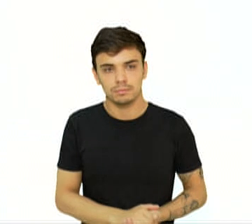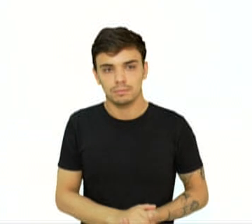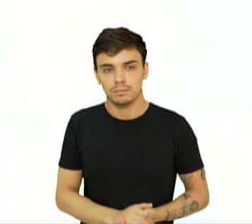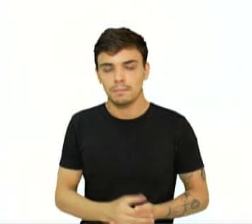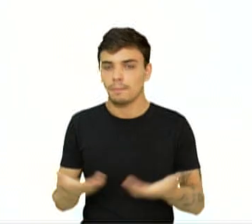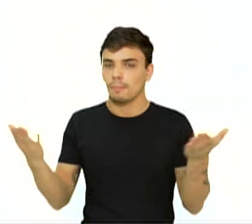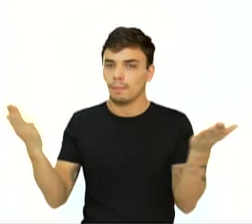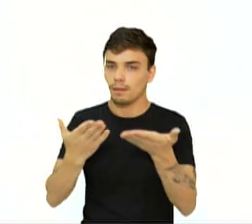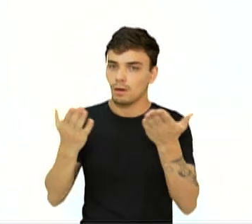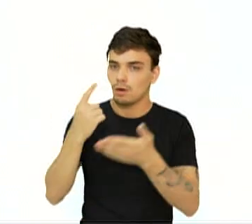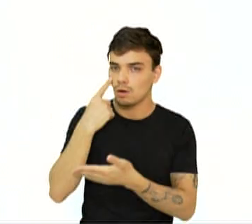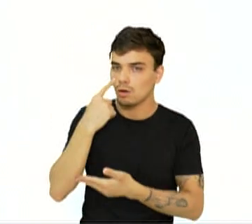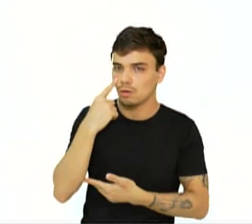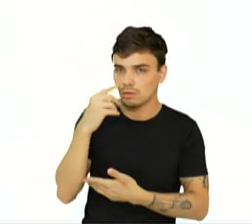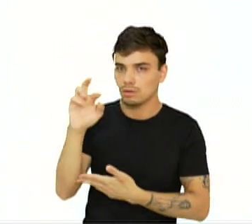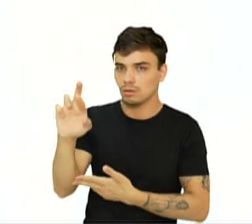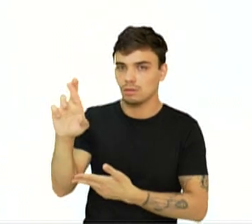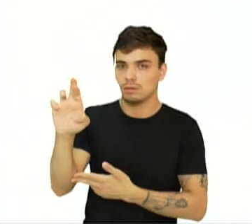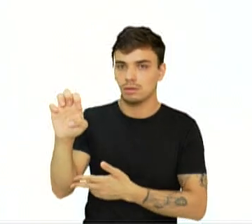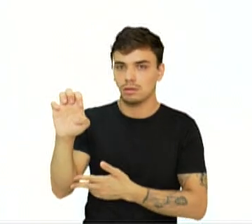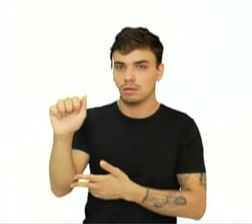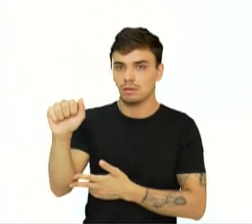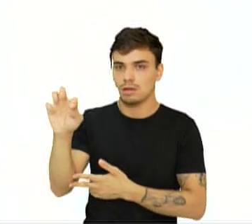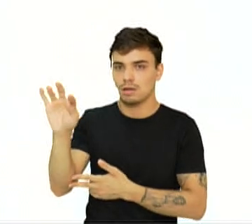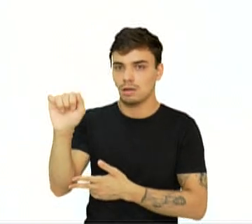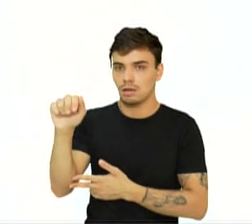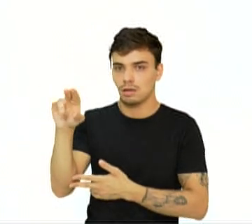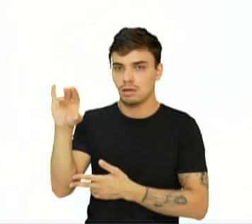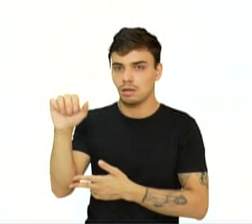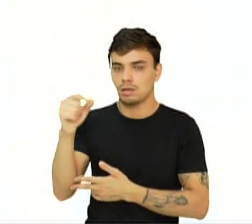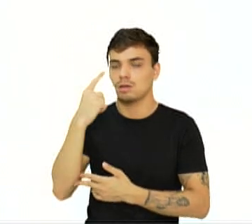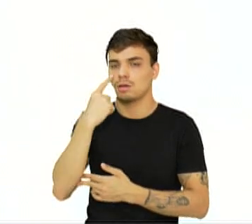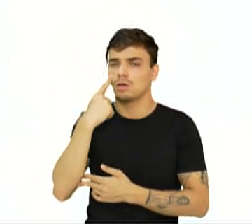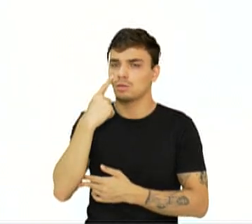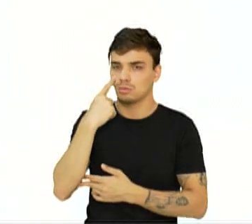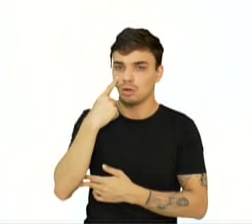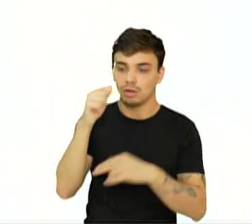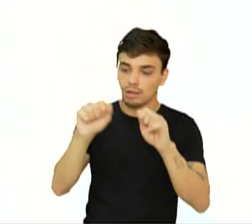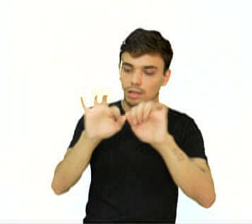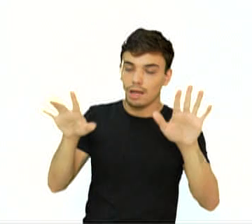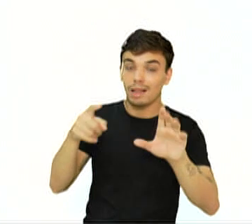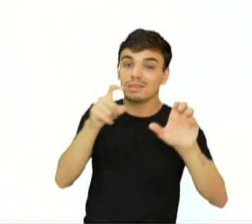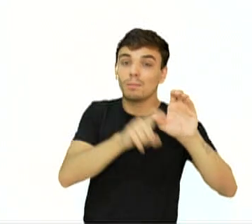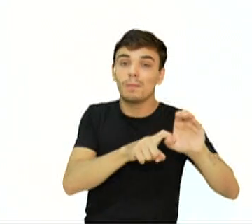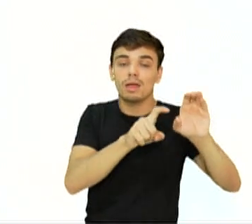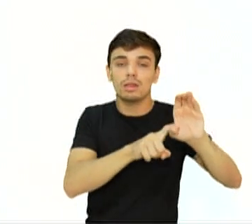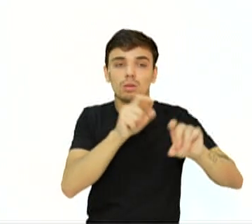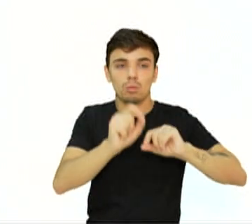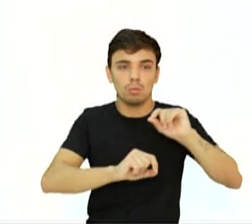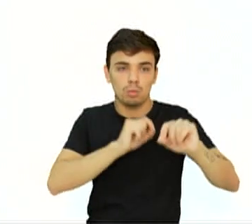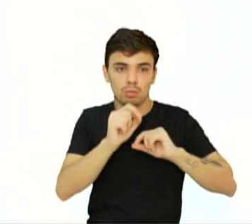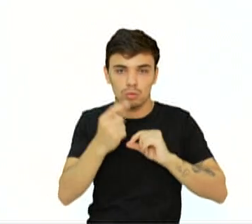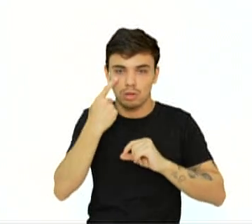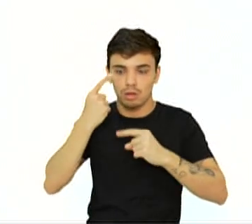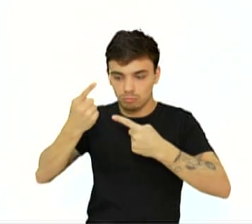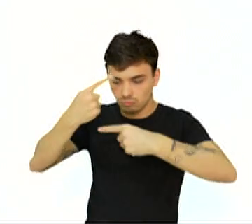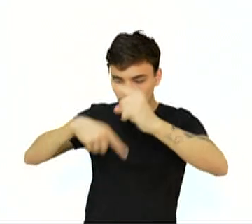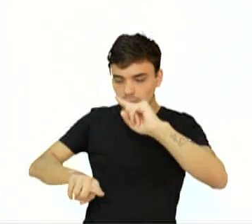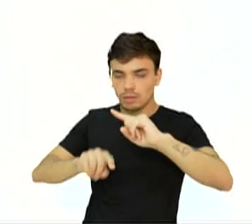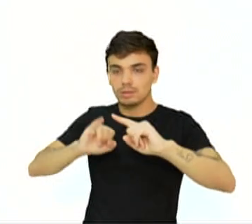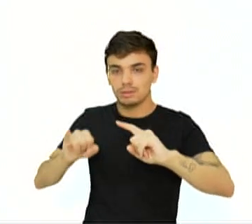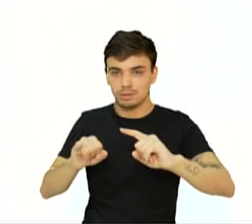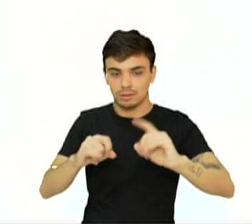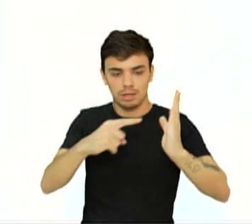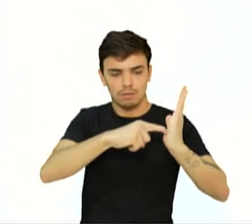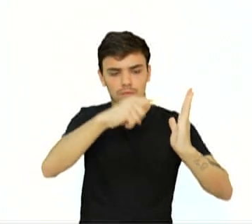Agora, a reatância capacitiva, é bem importante ficar claro, como ela depende do inverso da frequência, quando a frequência